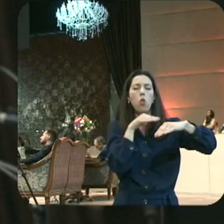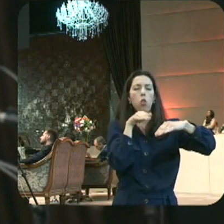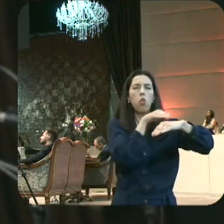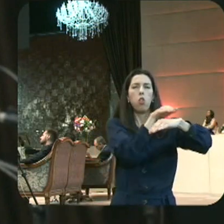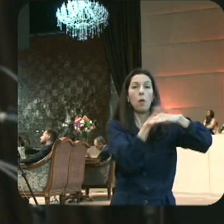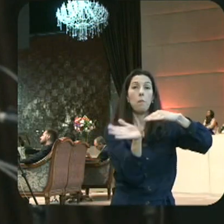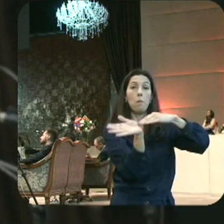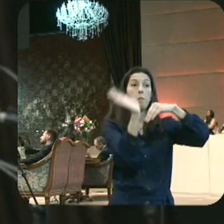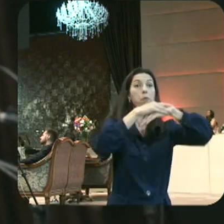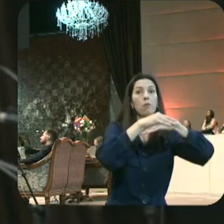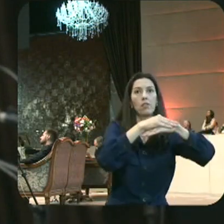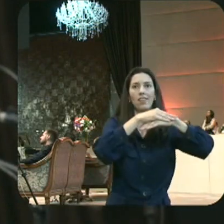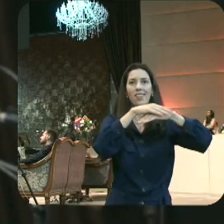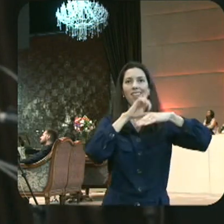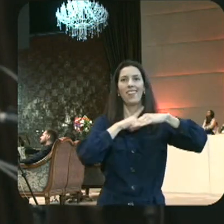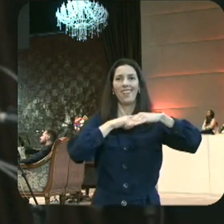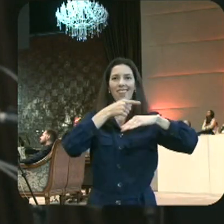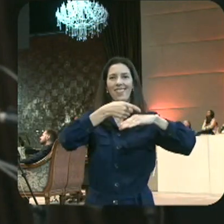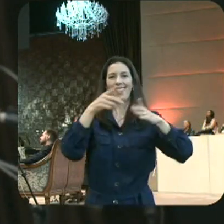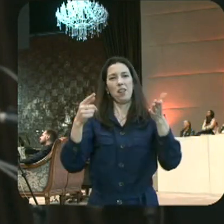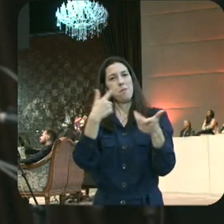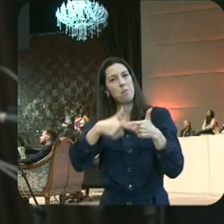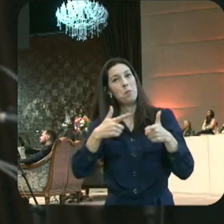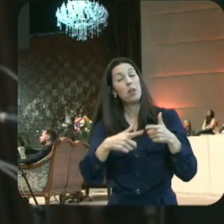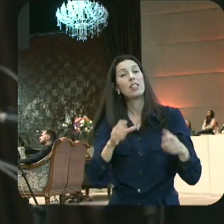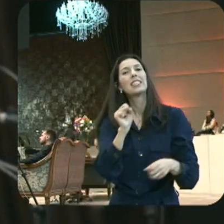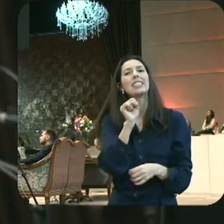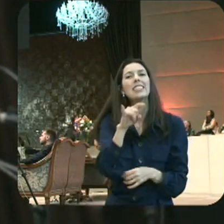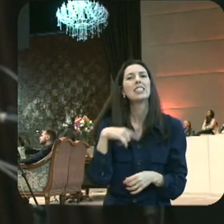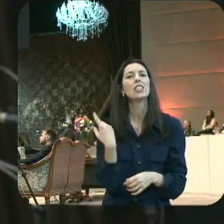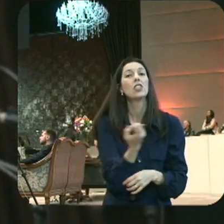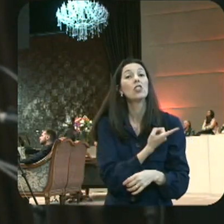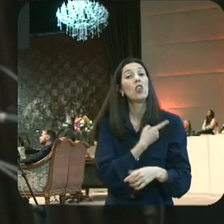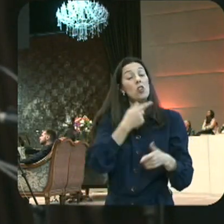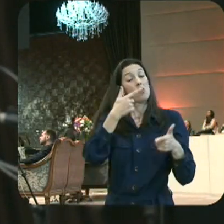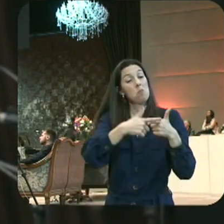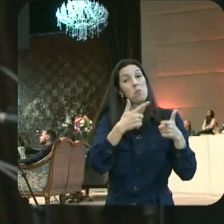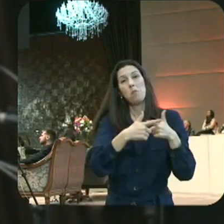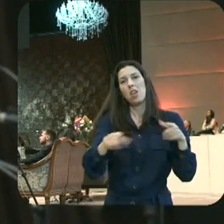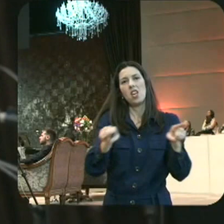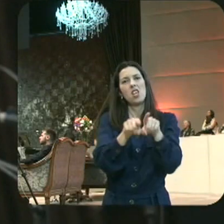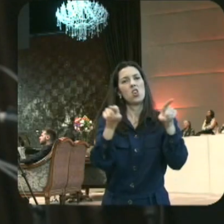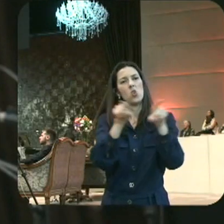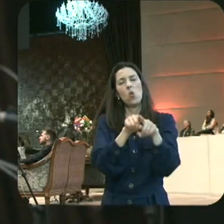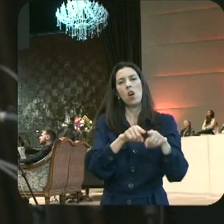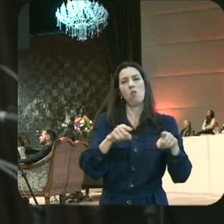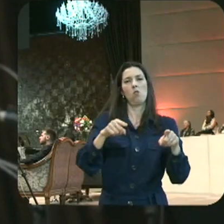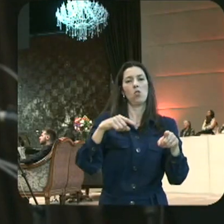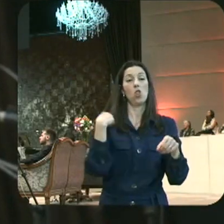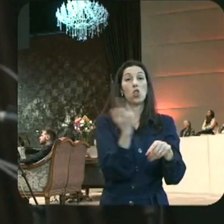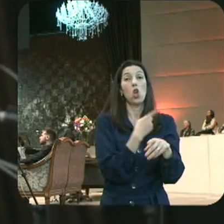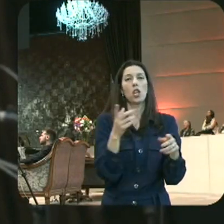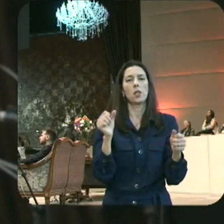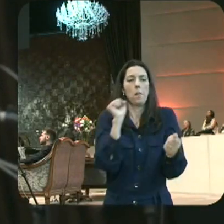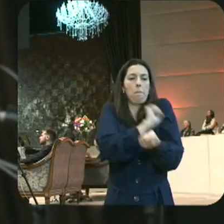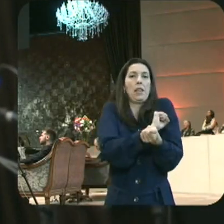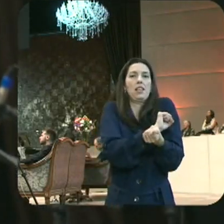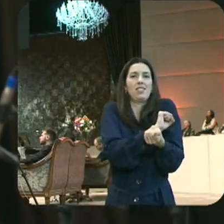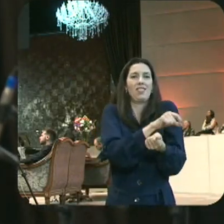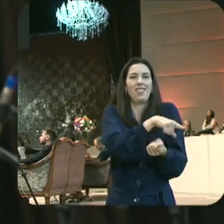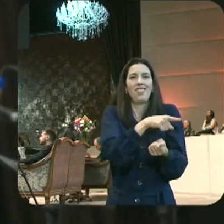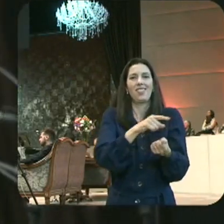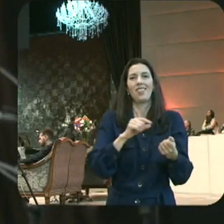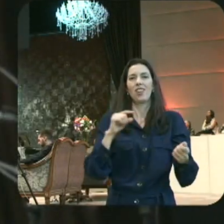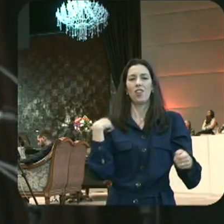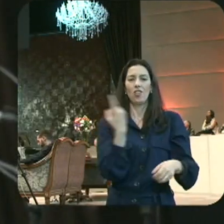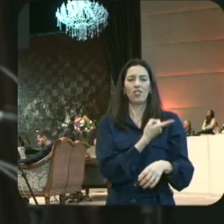gente se torna maldição, ou se torna uma rede, uma armadilha onde a gente tropeça e